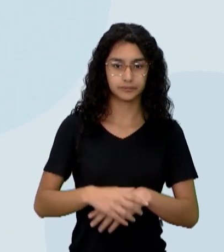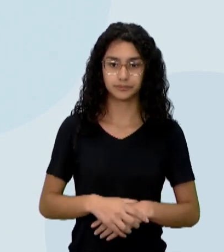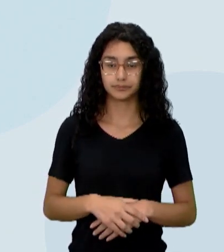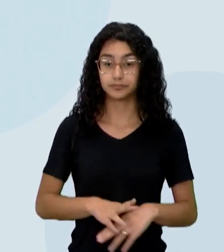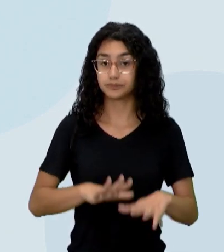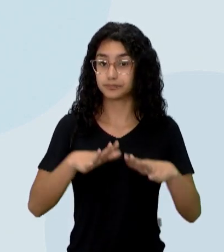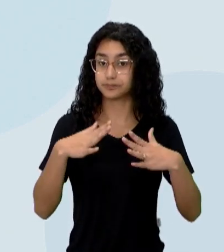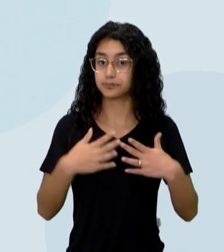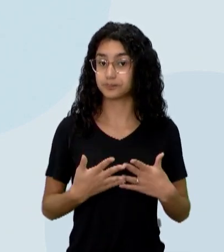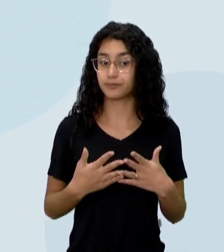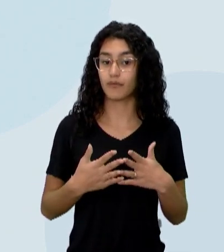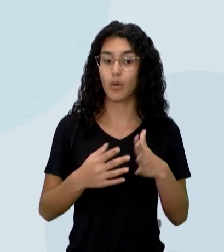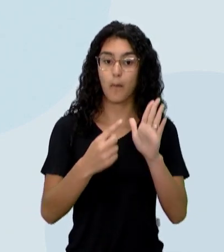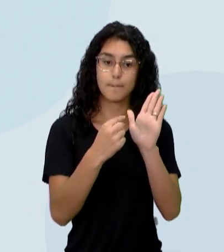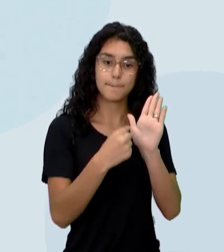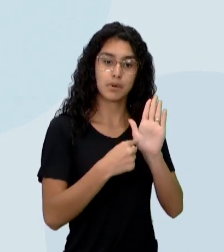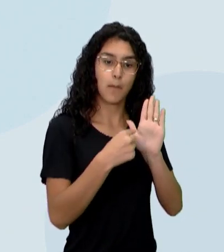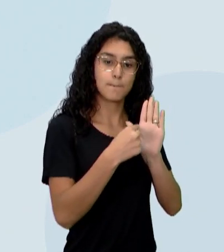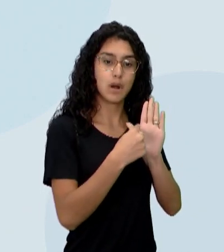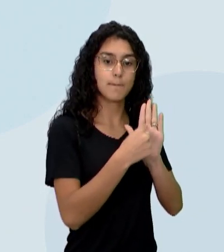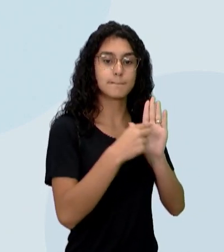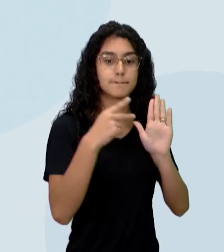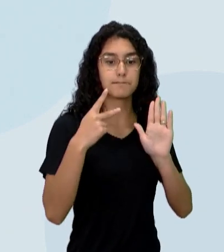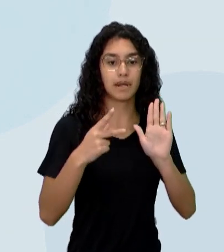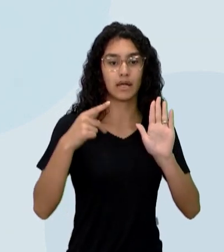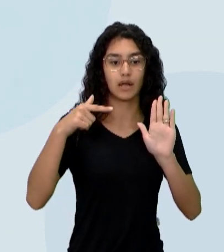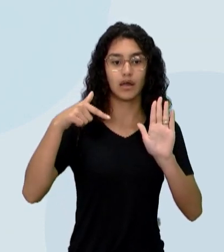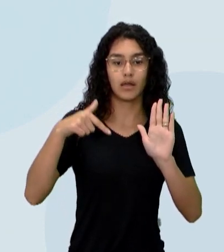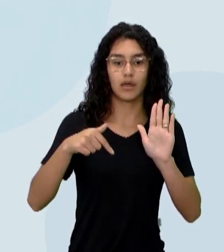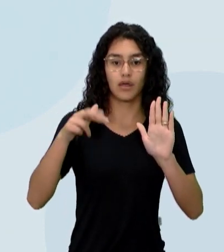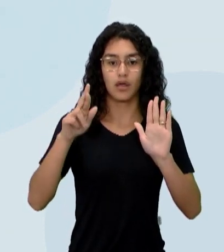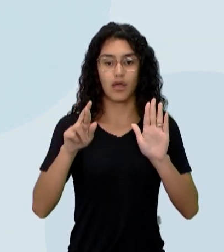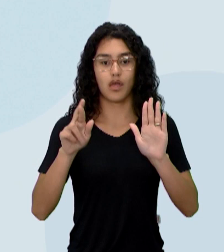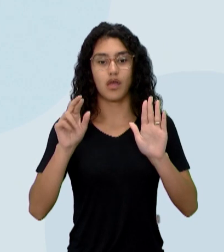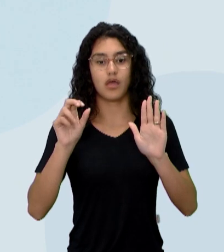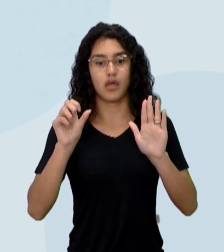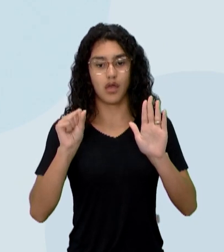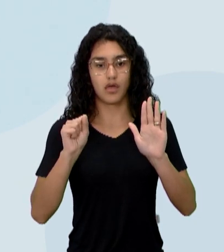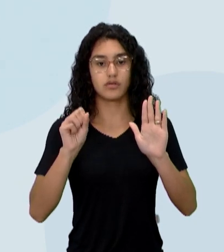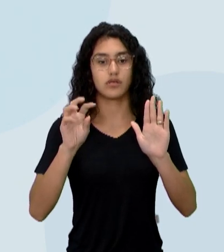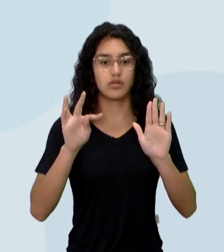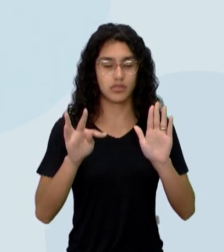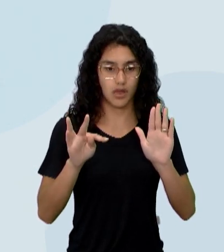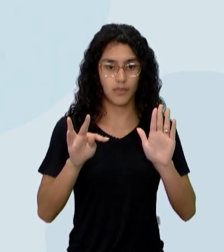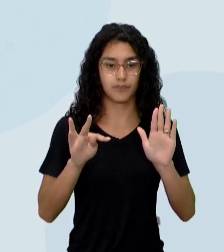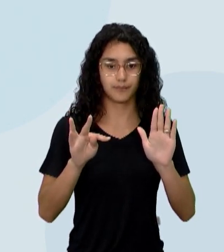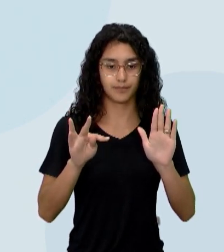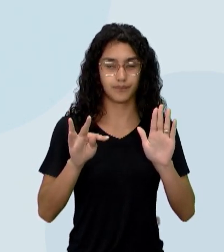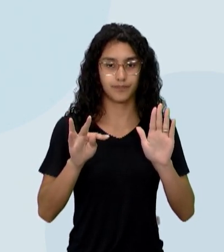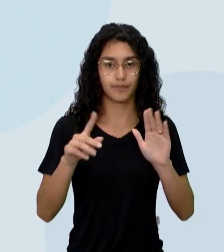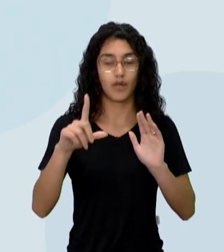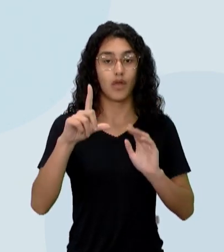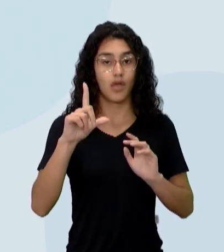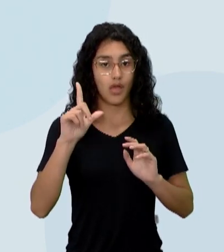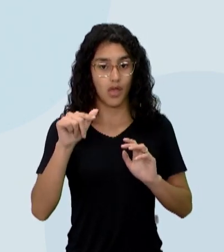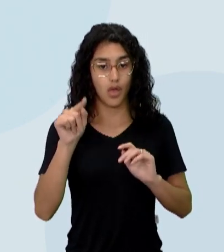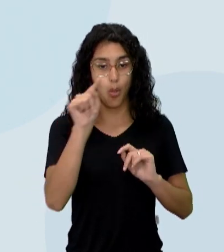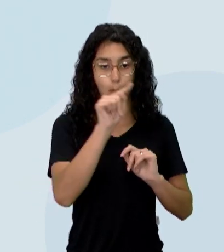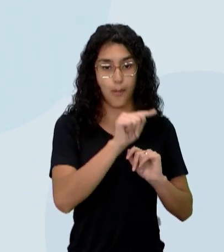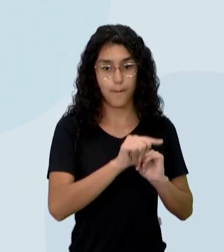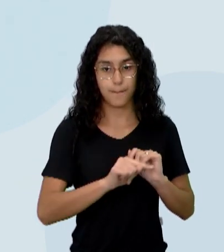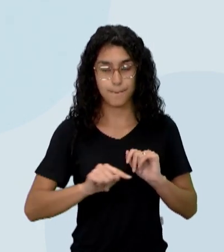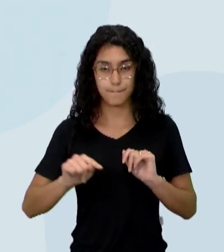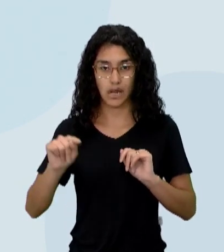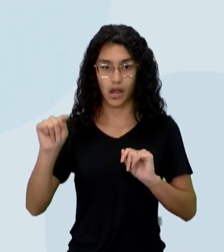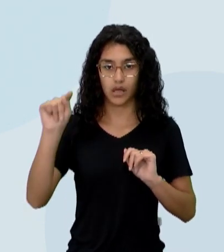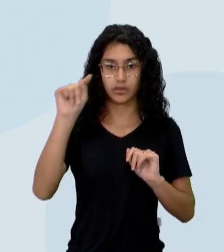só. Então, os pontos P, Q, R, S e T pertencem à circunferência de